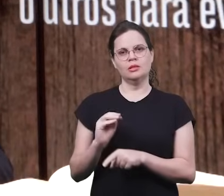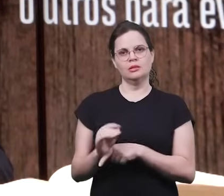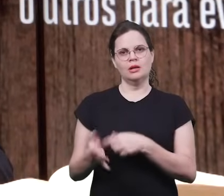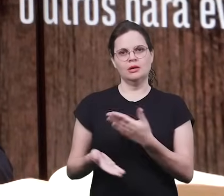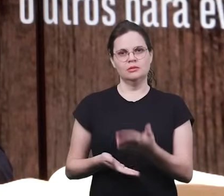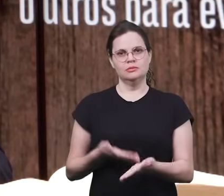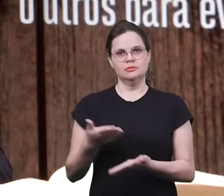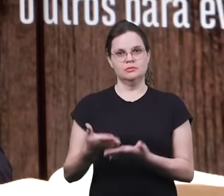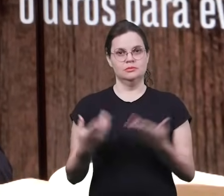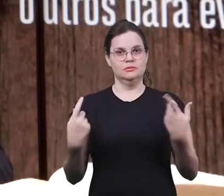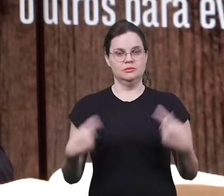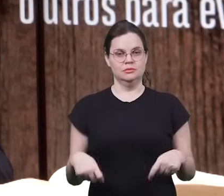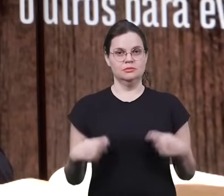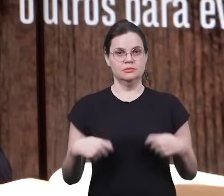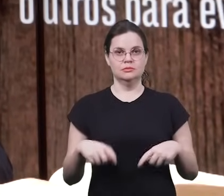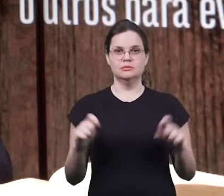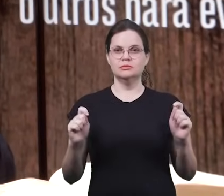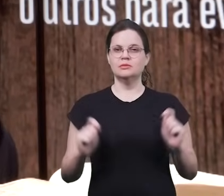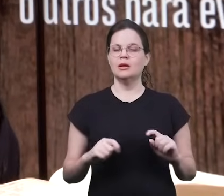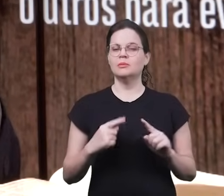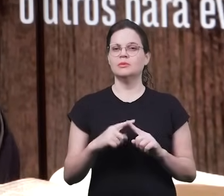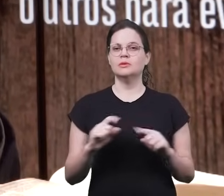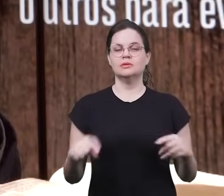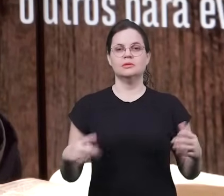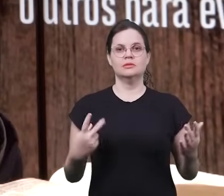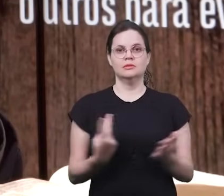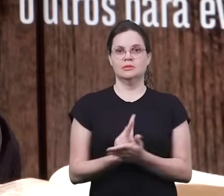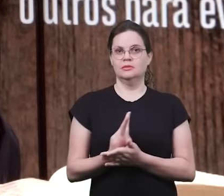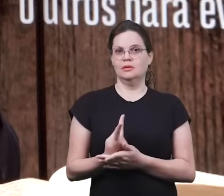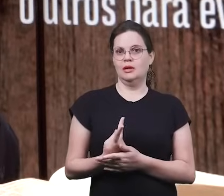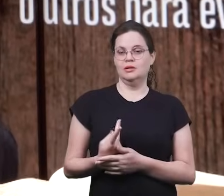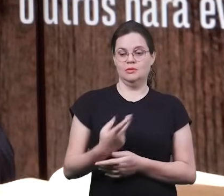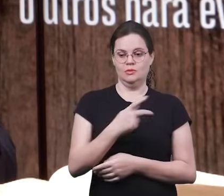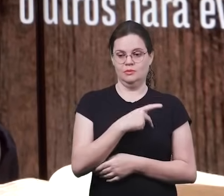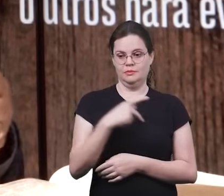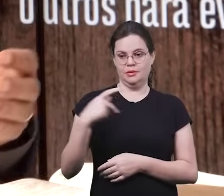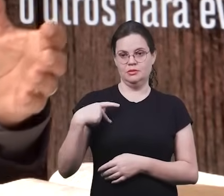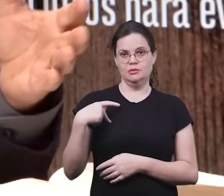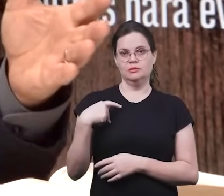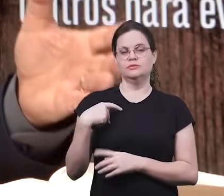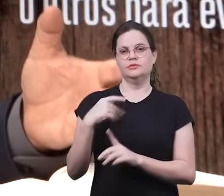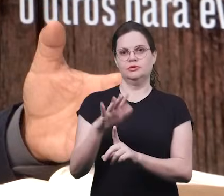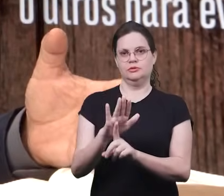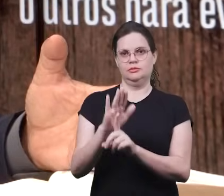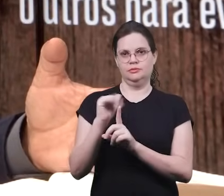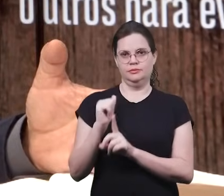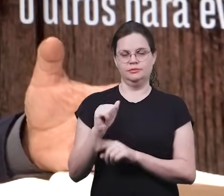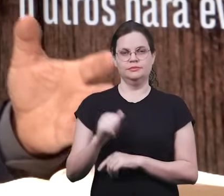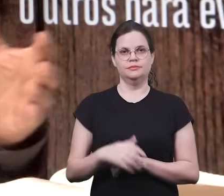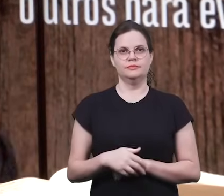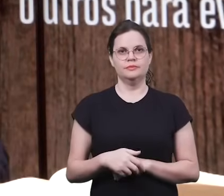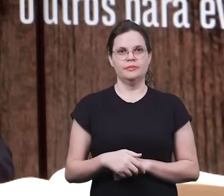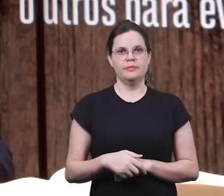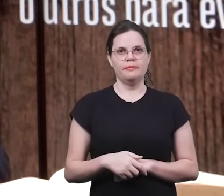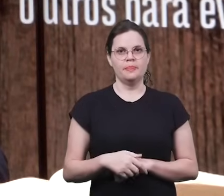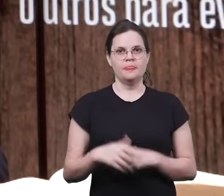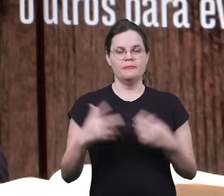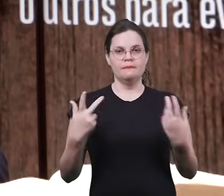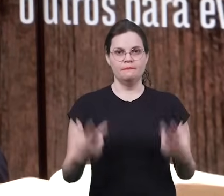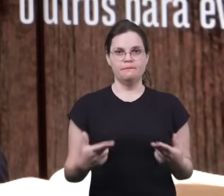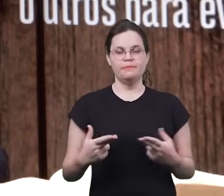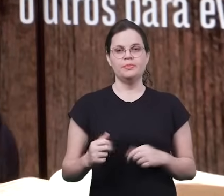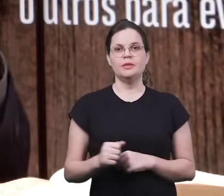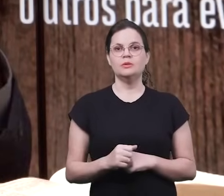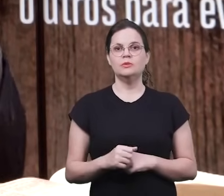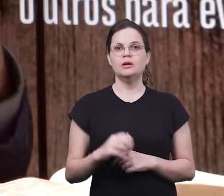que são necessários, porque o pastor, ele foi chamado, como já foi falado aqui também, quando o Senhor Jesus fala